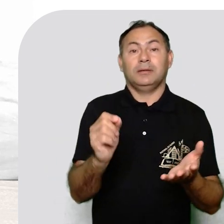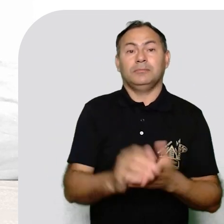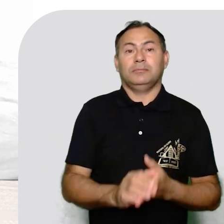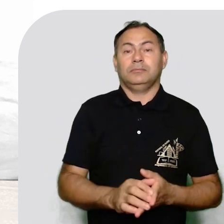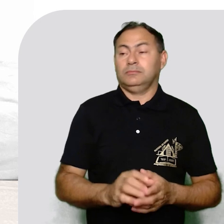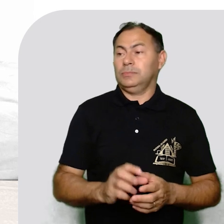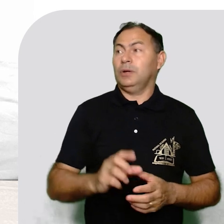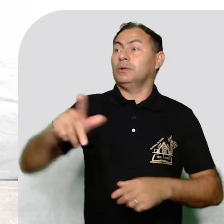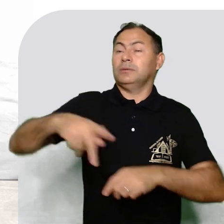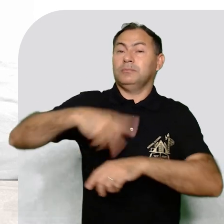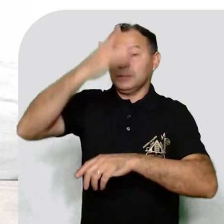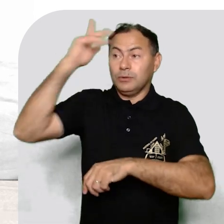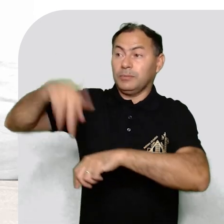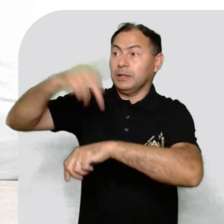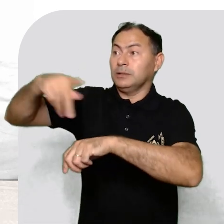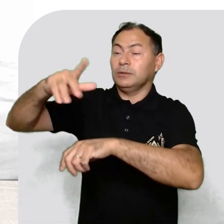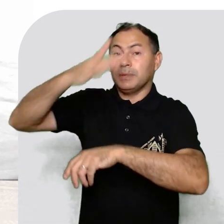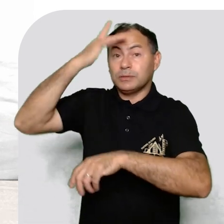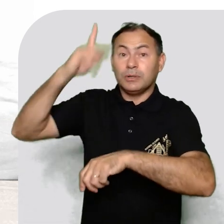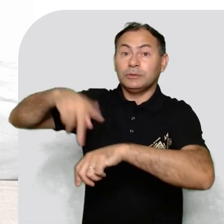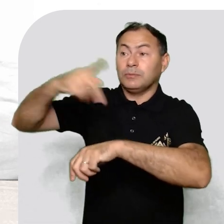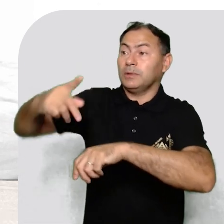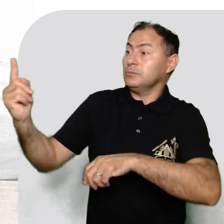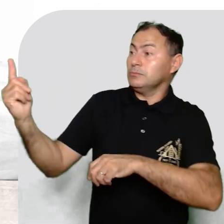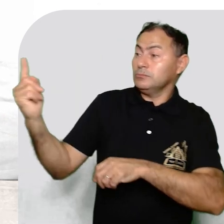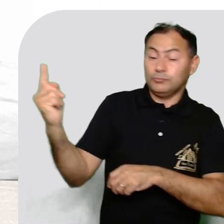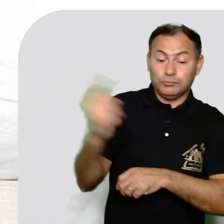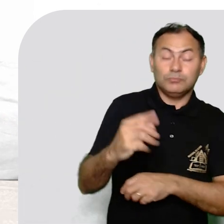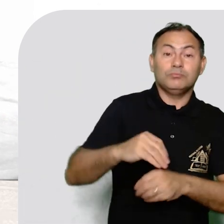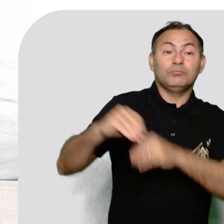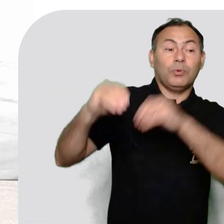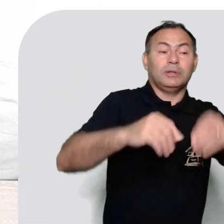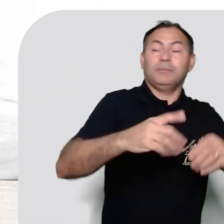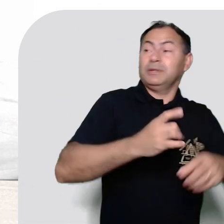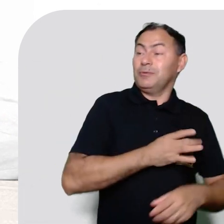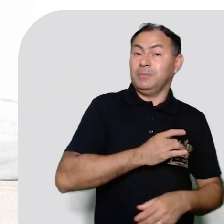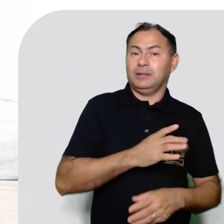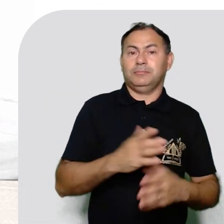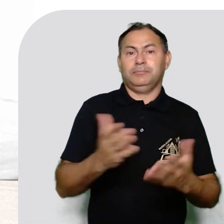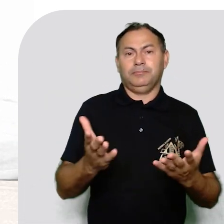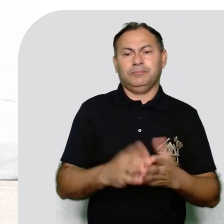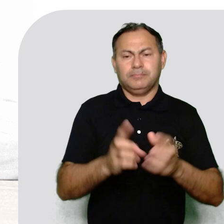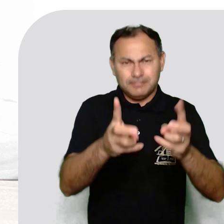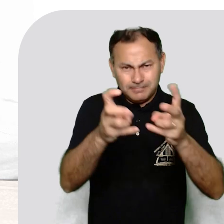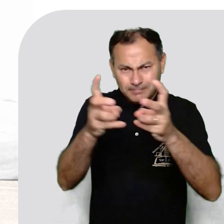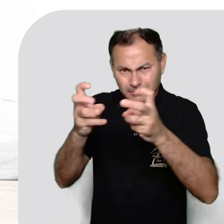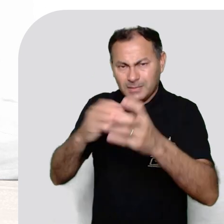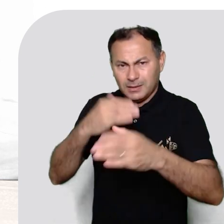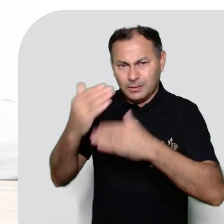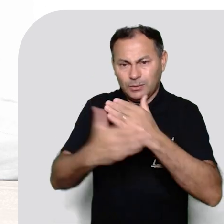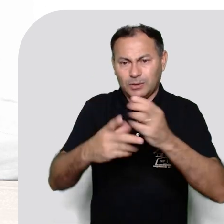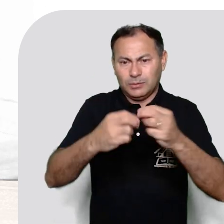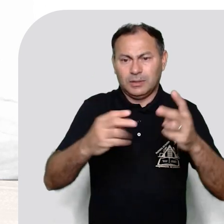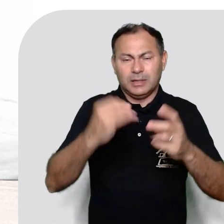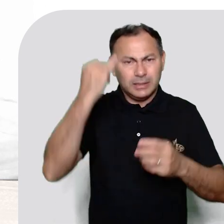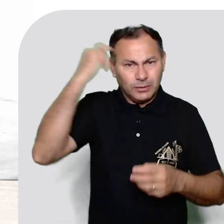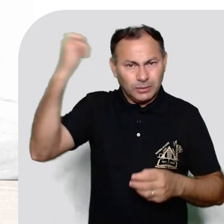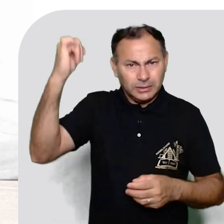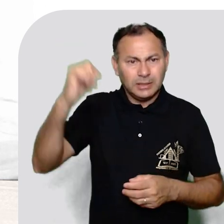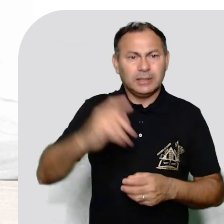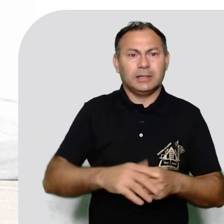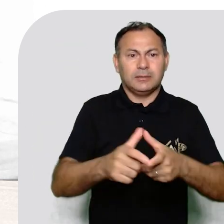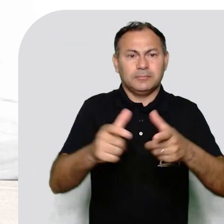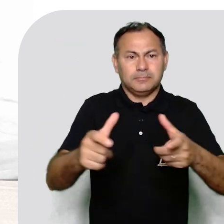o estrangeiro, o medo do estrangeiro. Então, se a gente observar todas essas ideologias